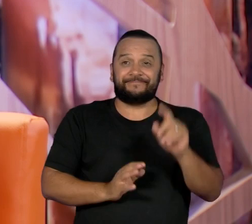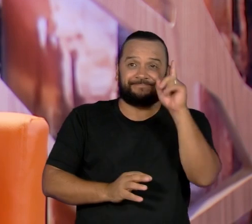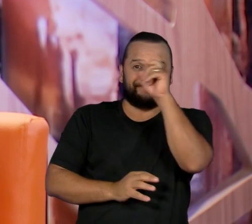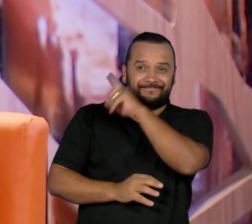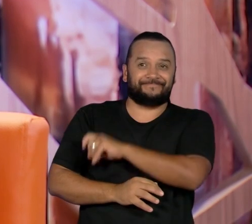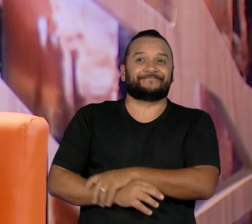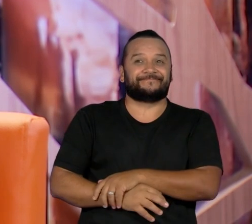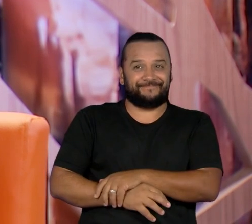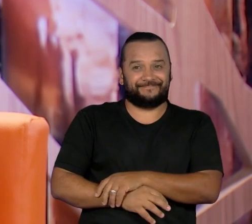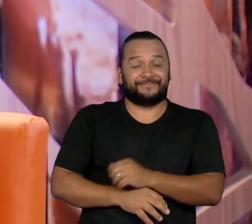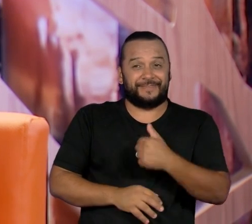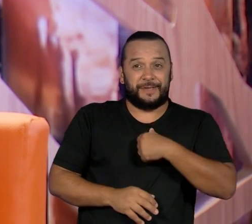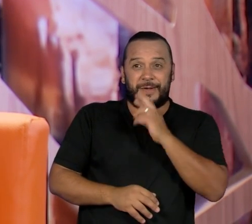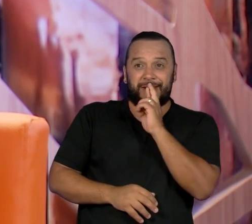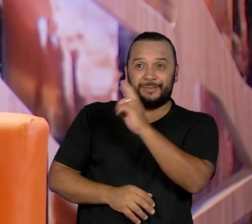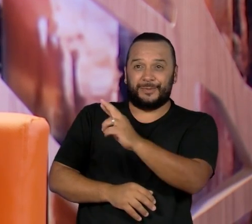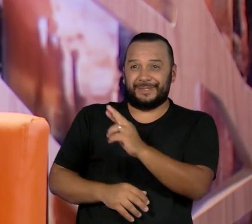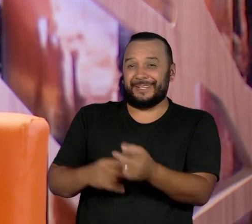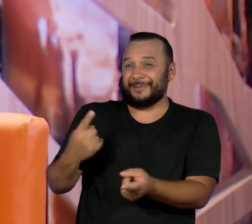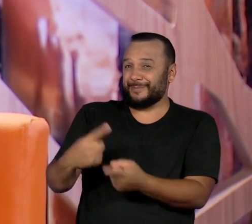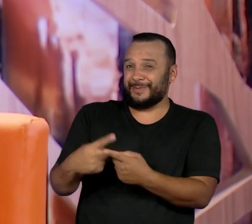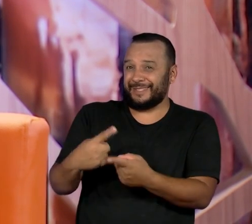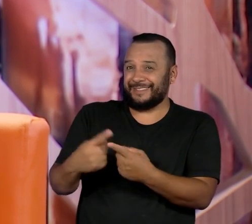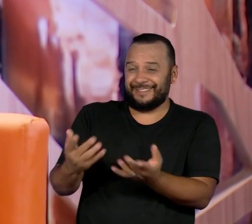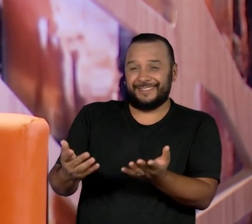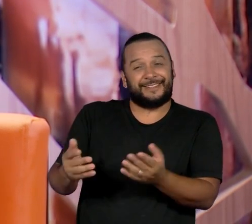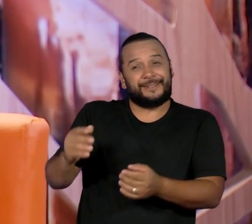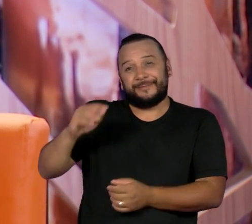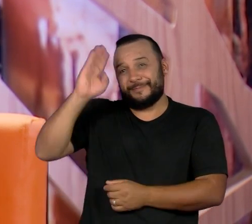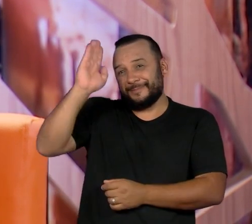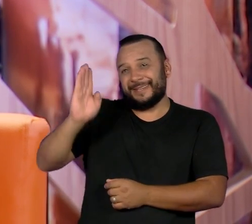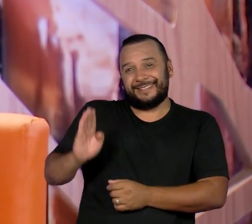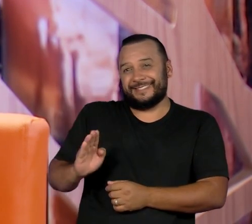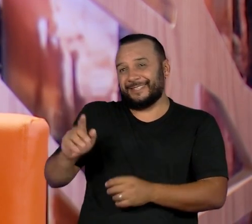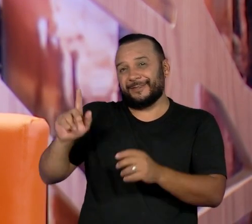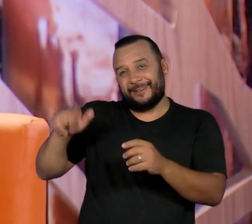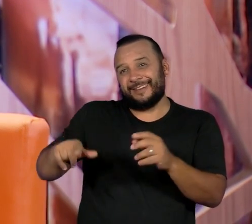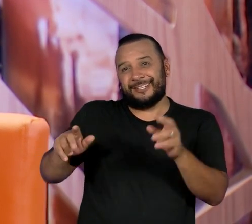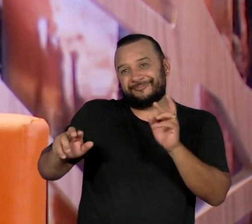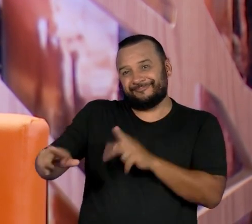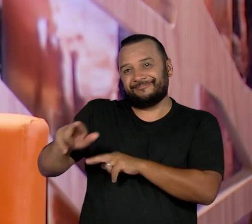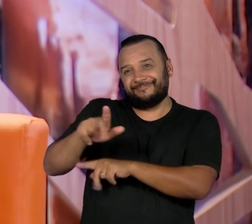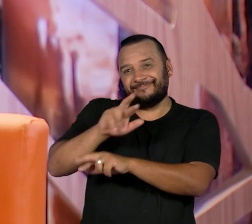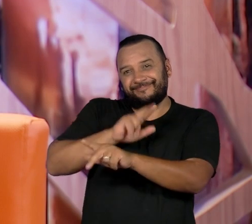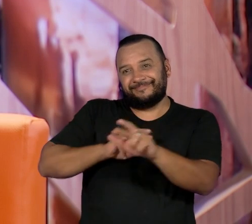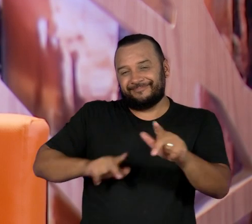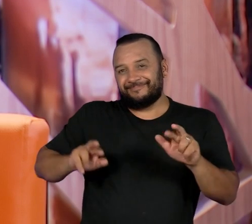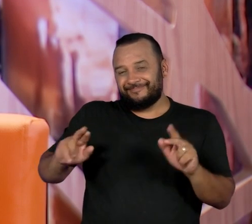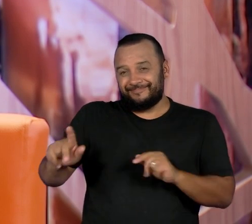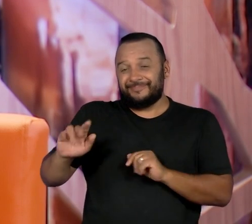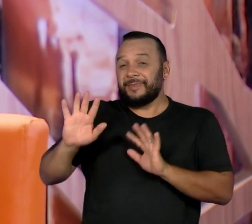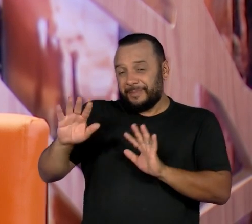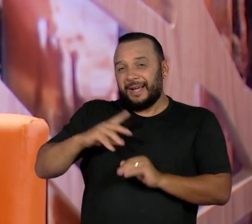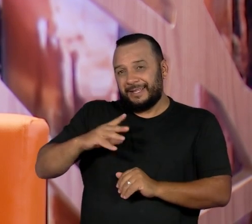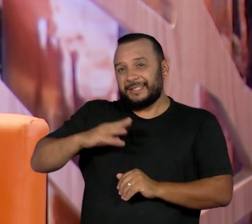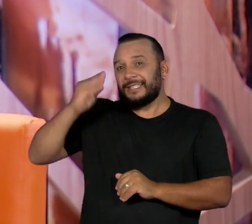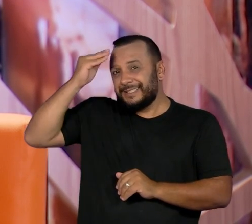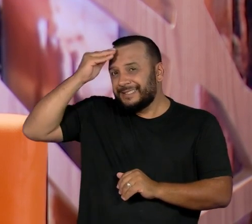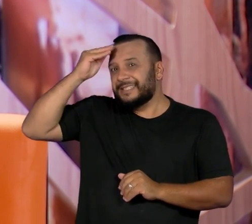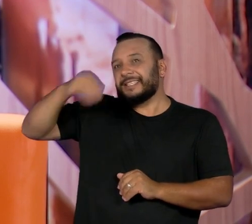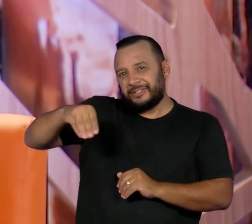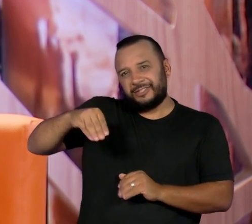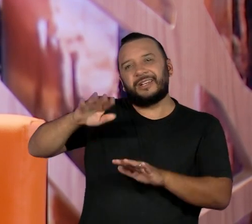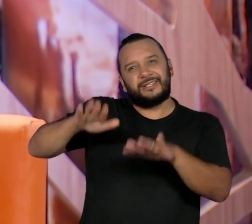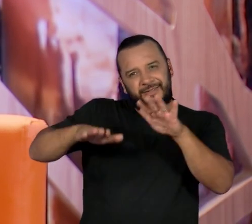conseguir responder à generalização do brasileiro. Mas eu vou entendendo que a desistência ela pode ser muito possível, porque